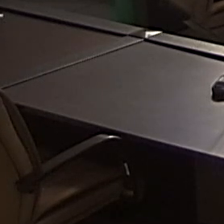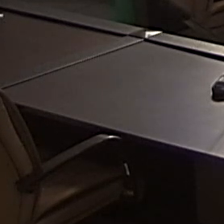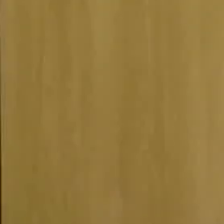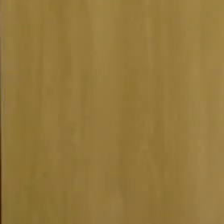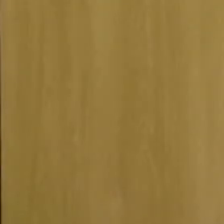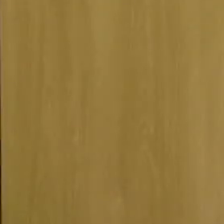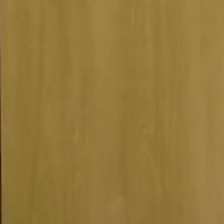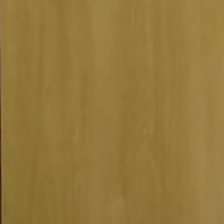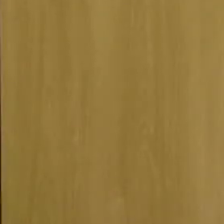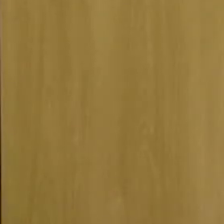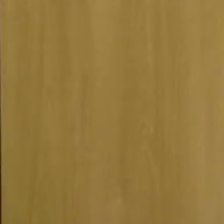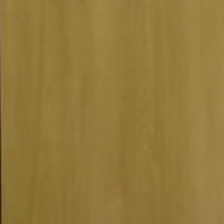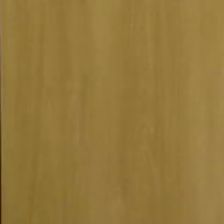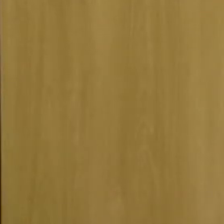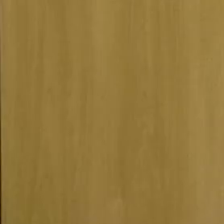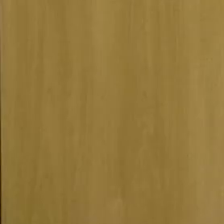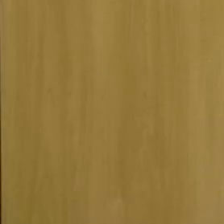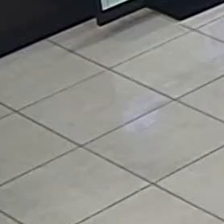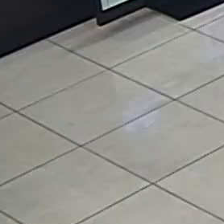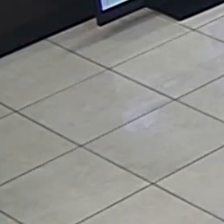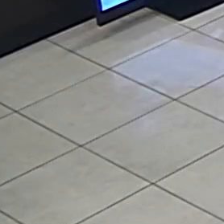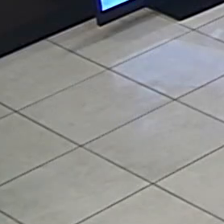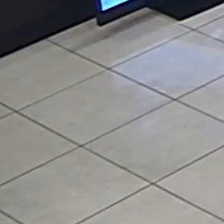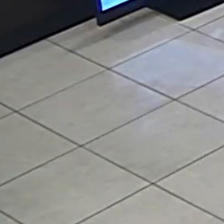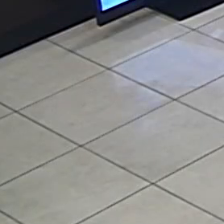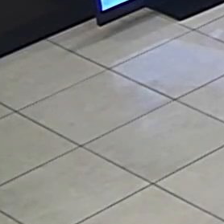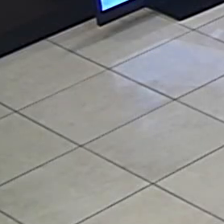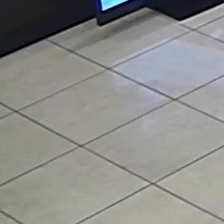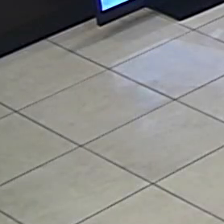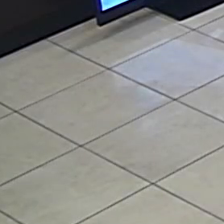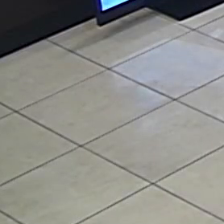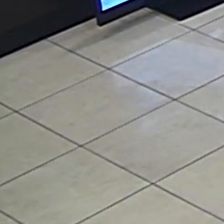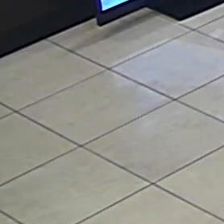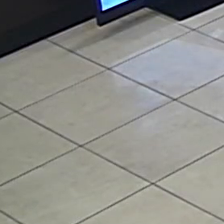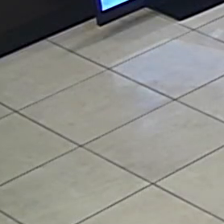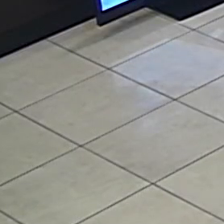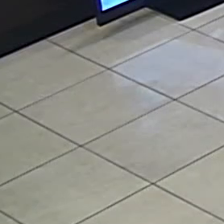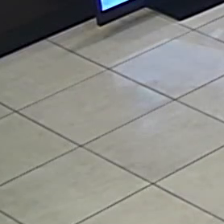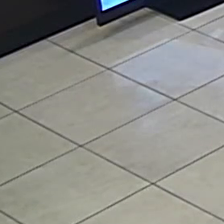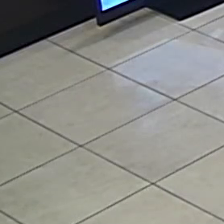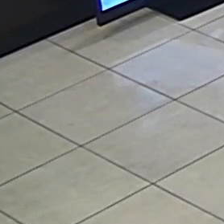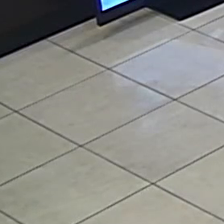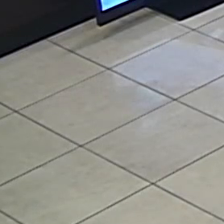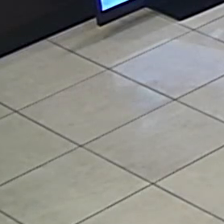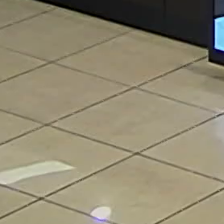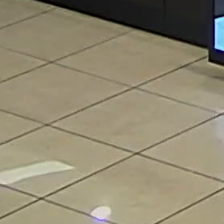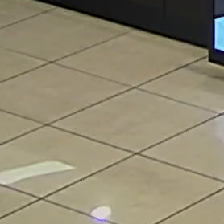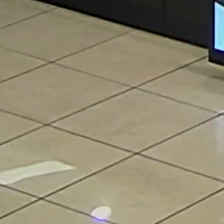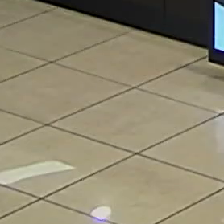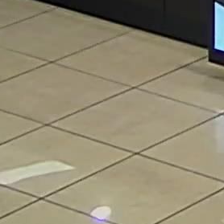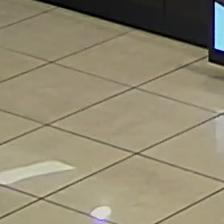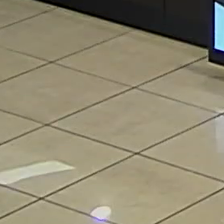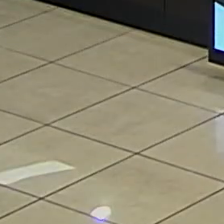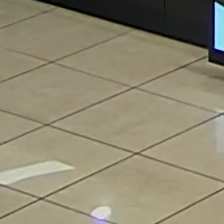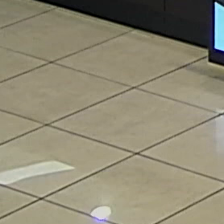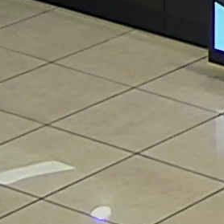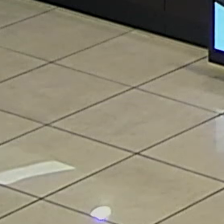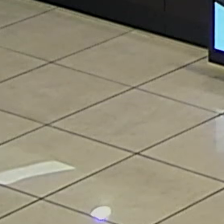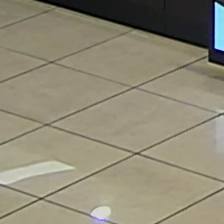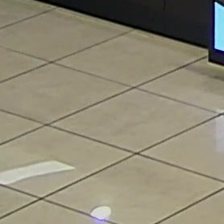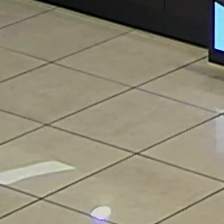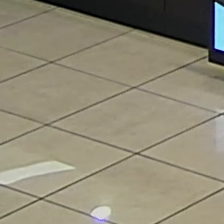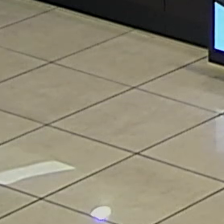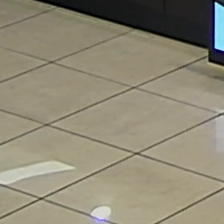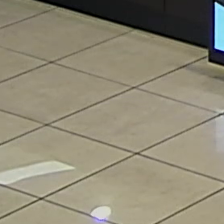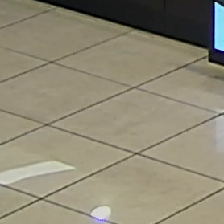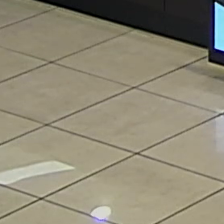Rodrigo Salomão, Valmir do Meia Lua, vereador Arildo, os públicos presentes,